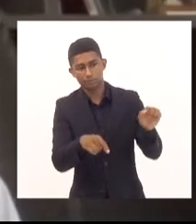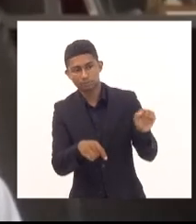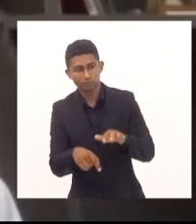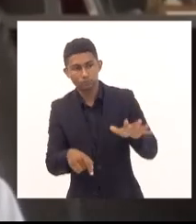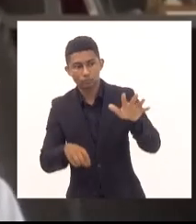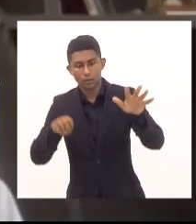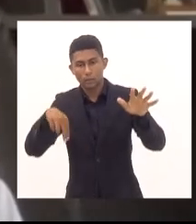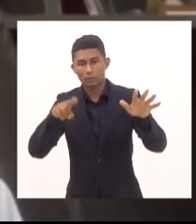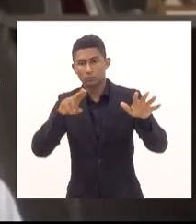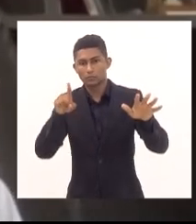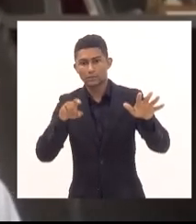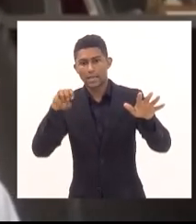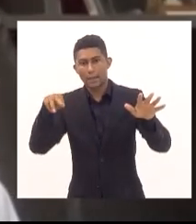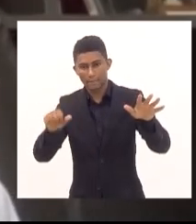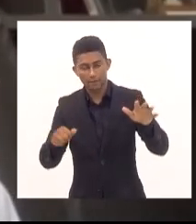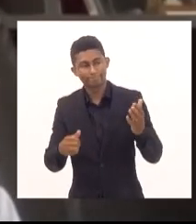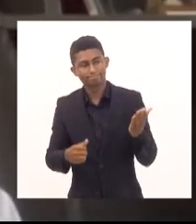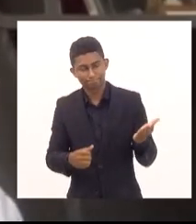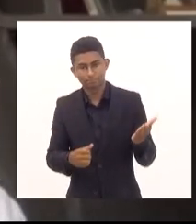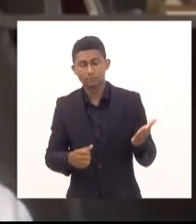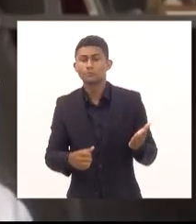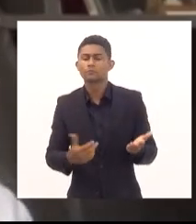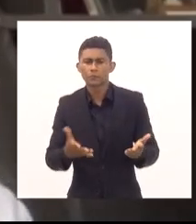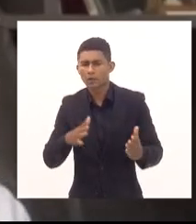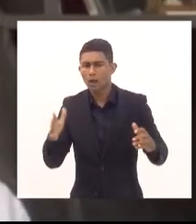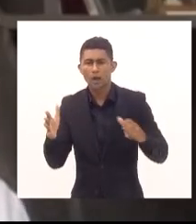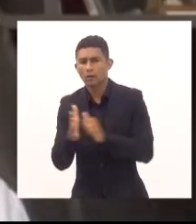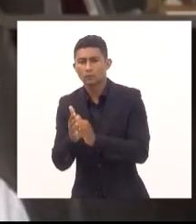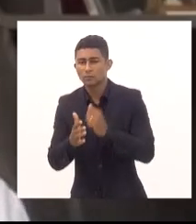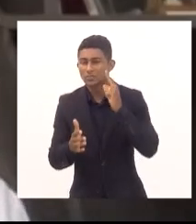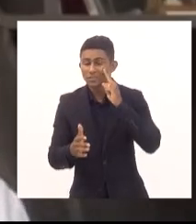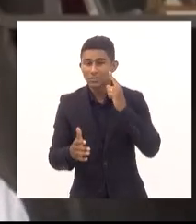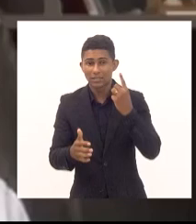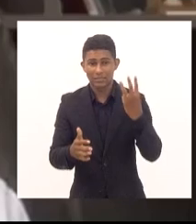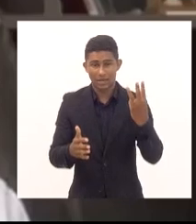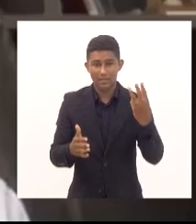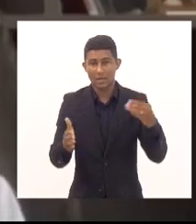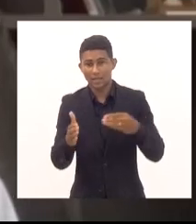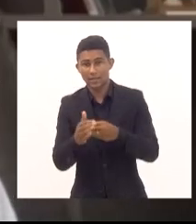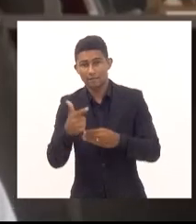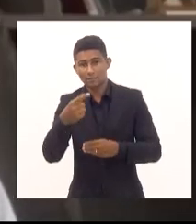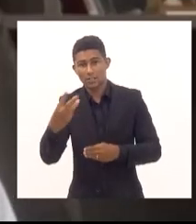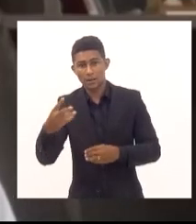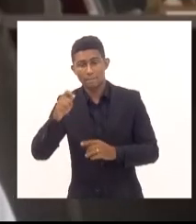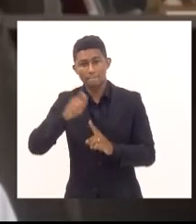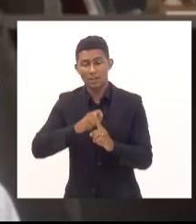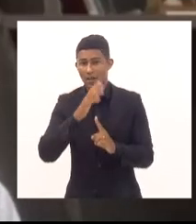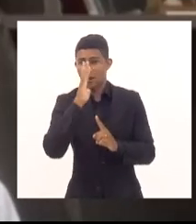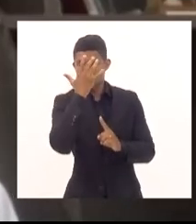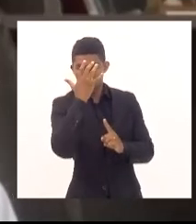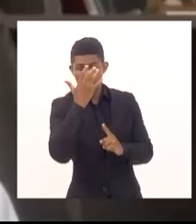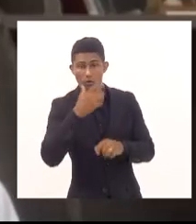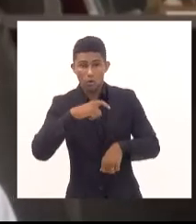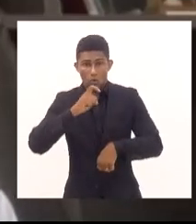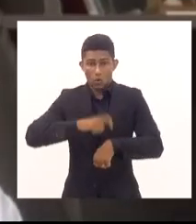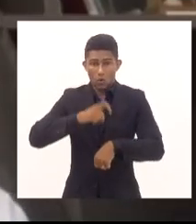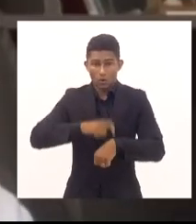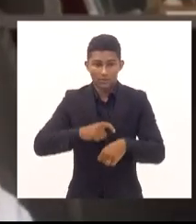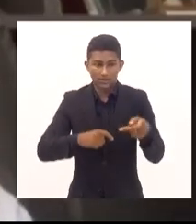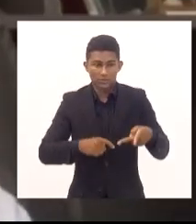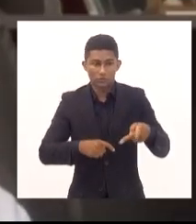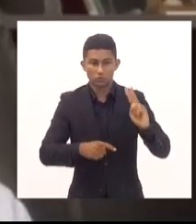As inscrições elas vão de 3 a 23 de fevereiro, de 14 às 17 horas.